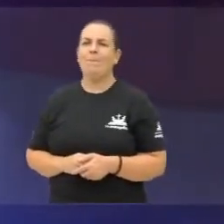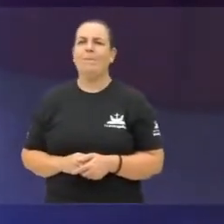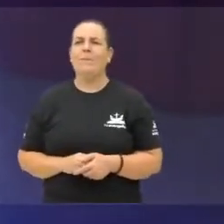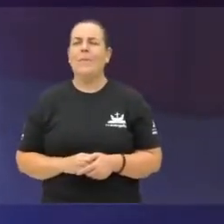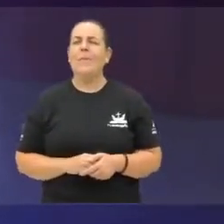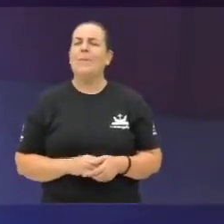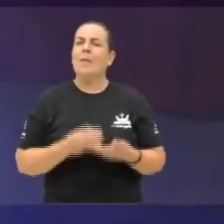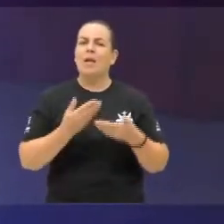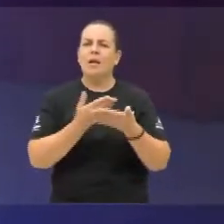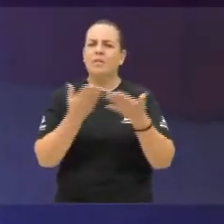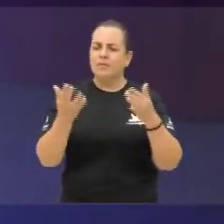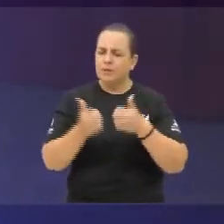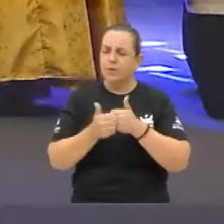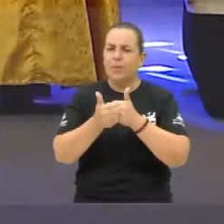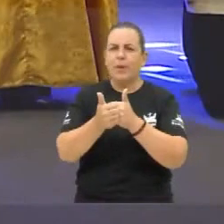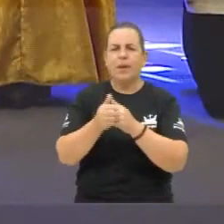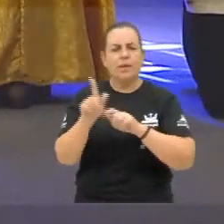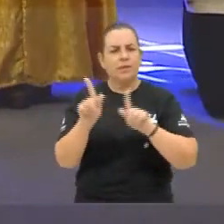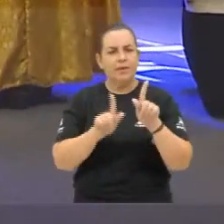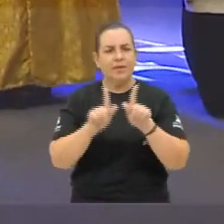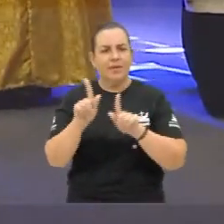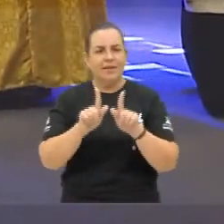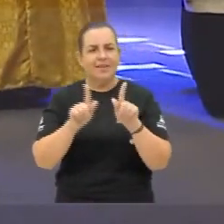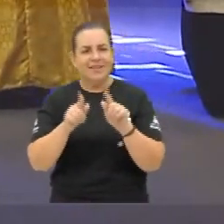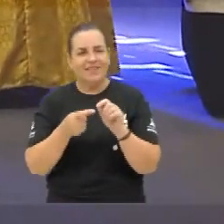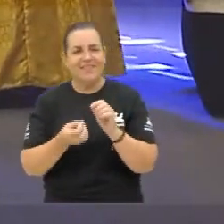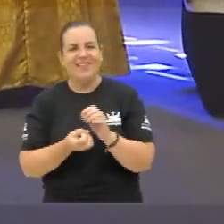você que nos acompanha pelo nosso canal do YouTube,